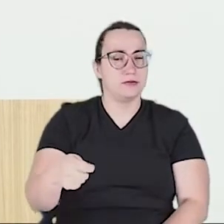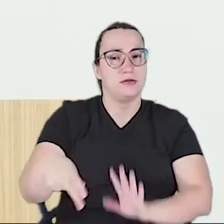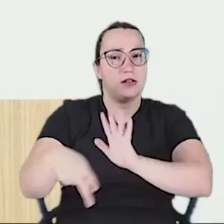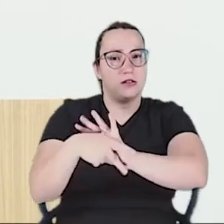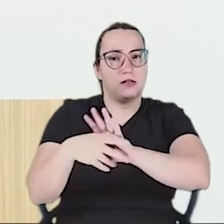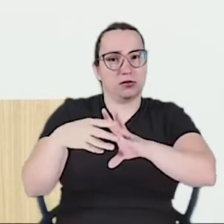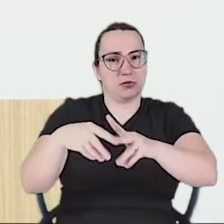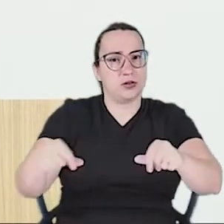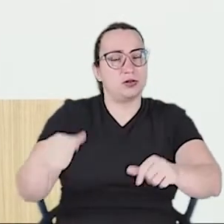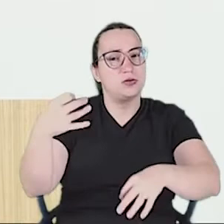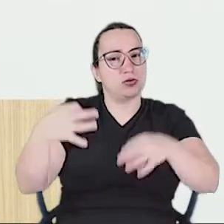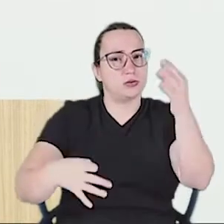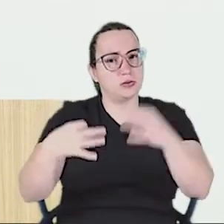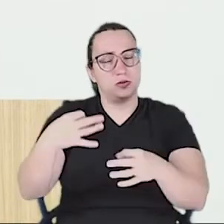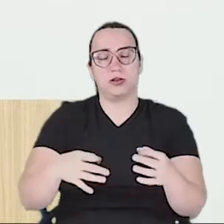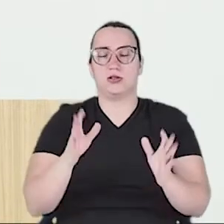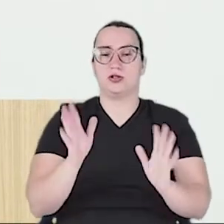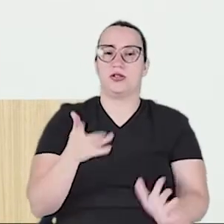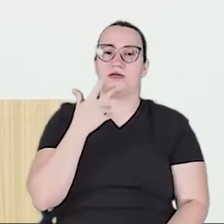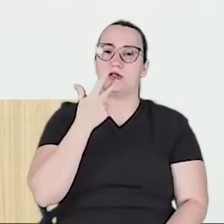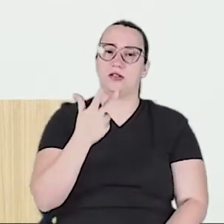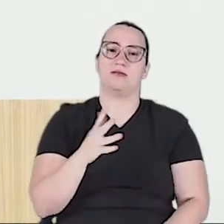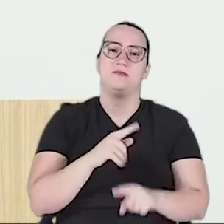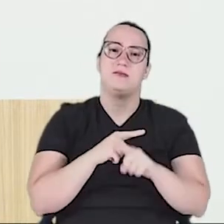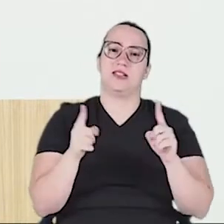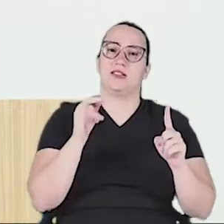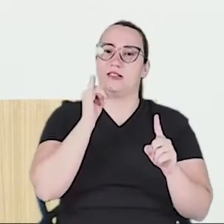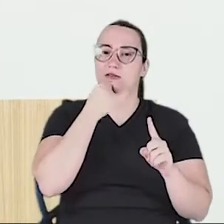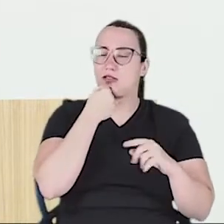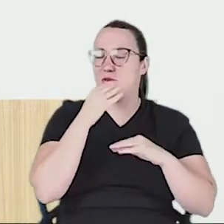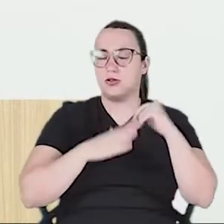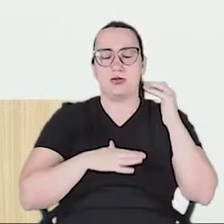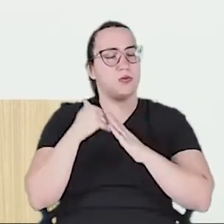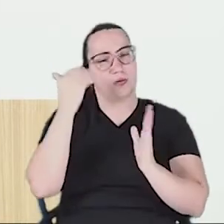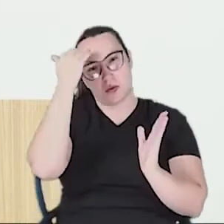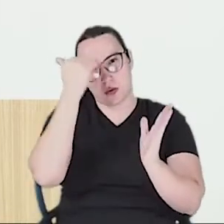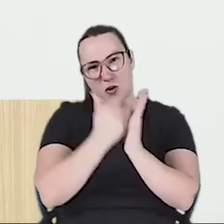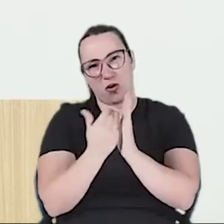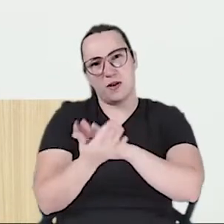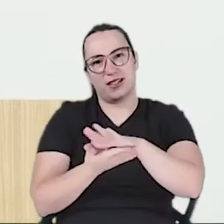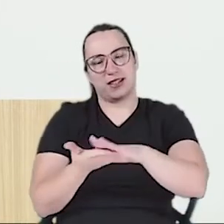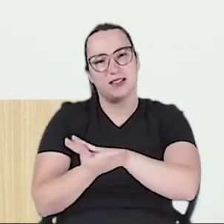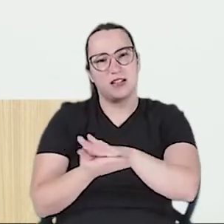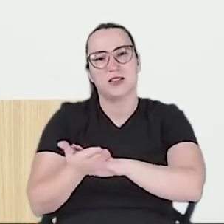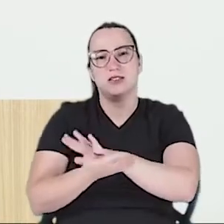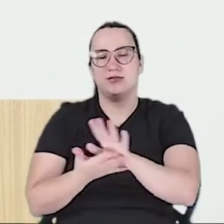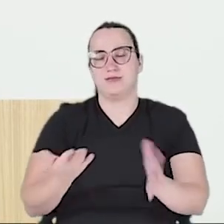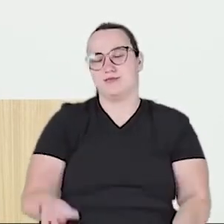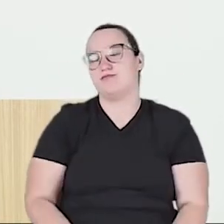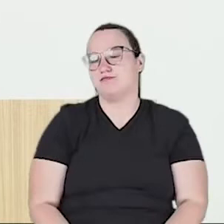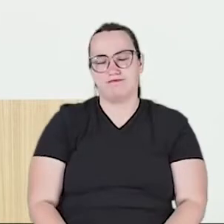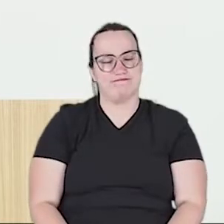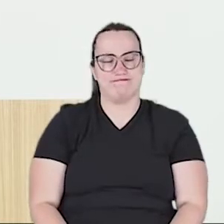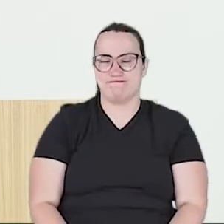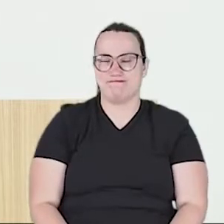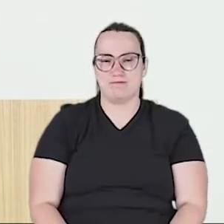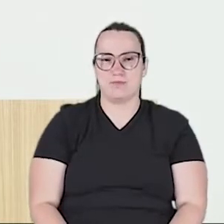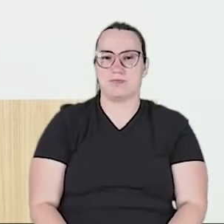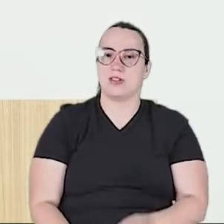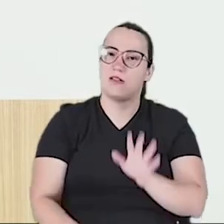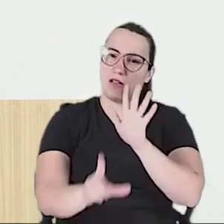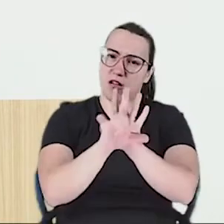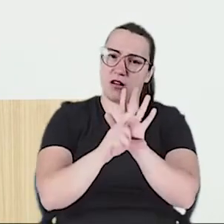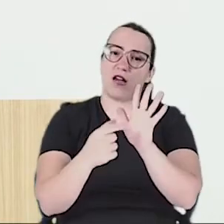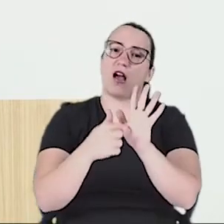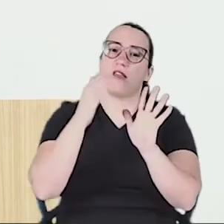deferiu, mas infelizmente eles não colocam em prática. Tem a sentença, tem tudo, a reintegração de posse, mas a lei tem a